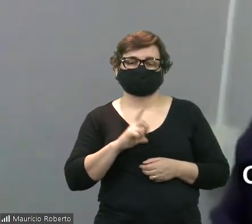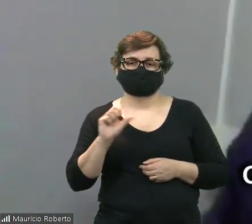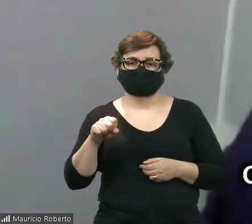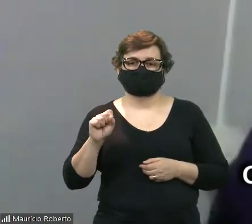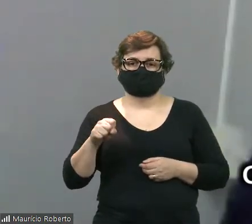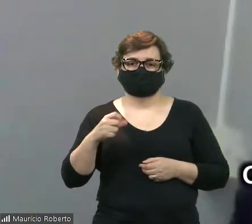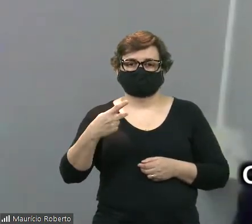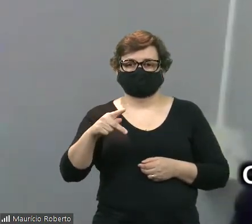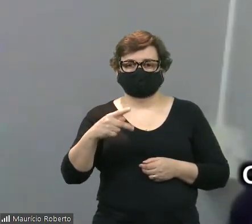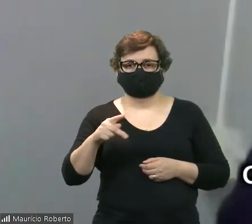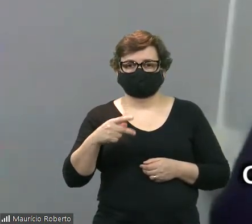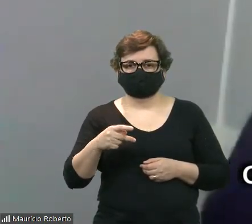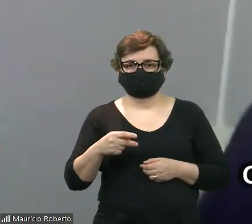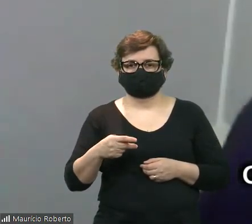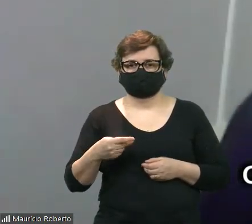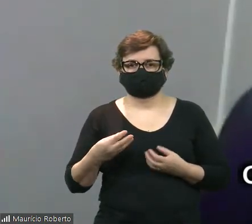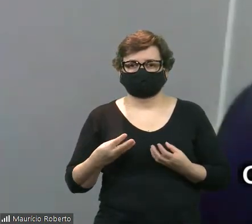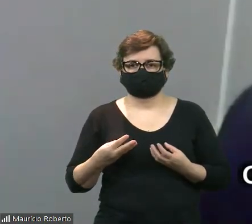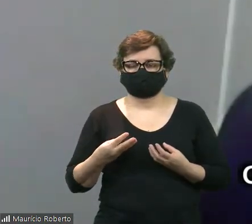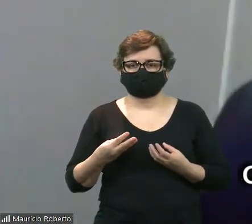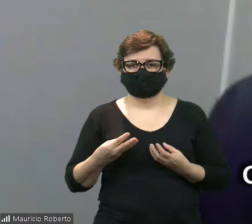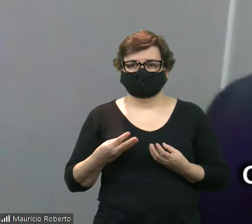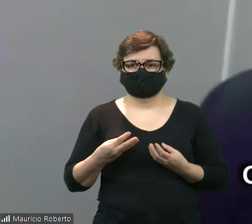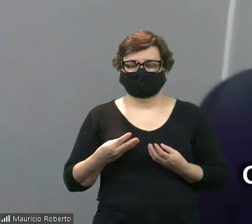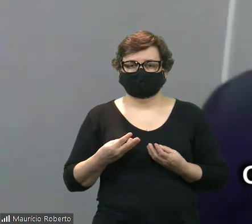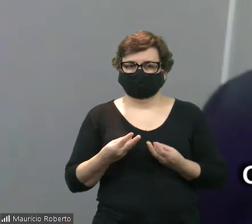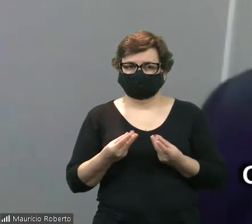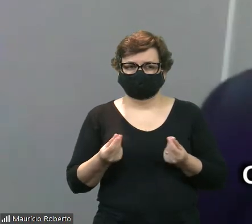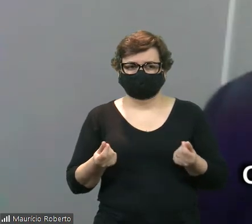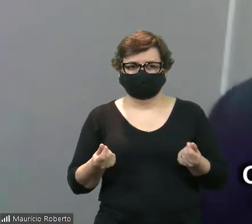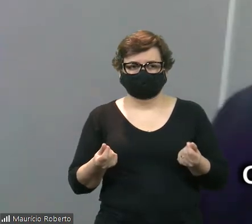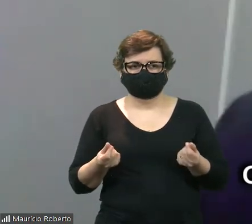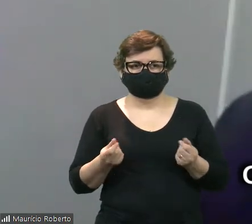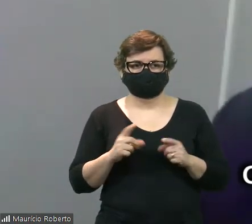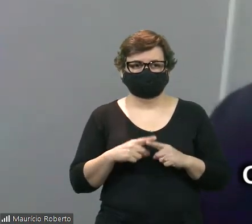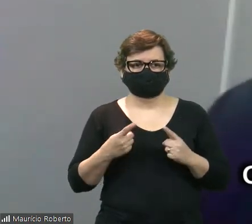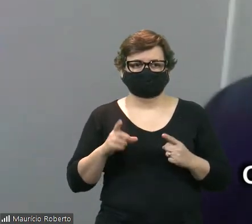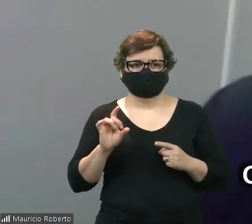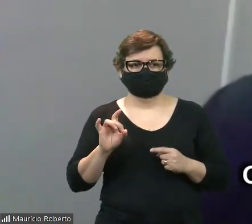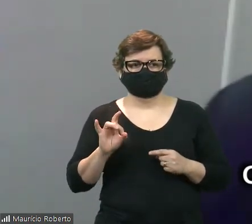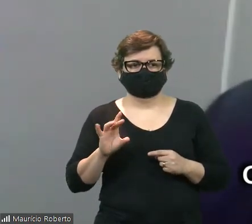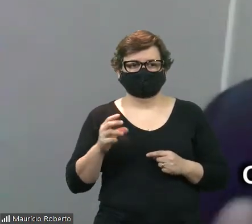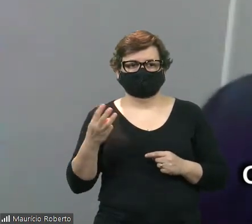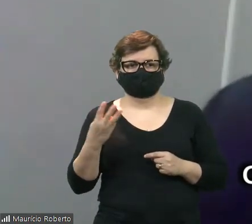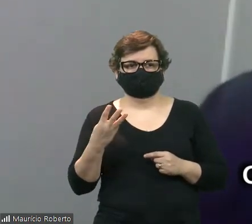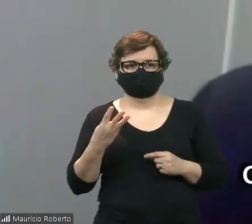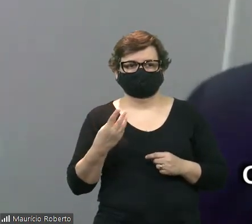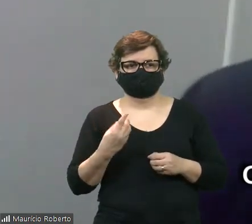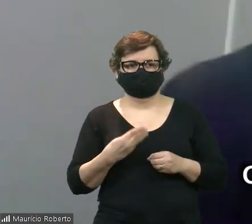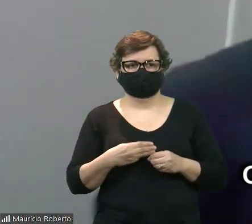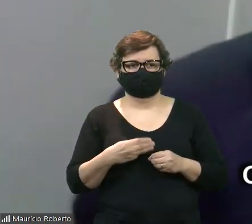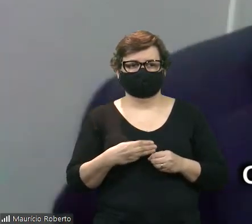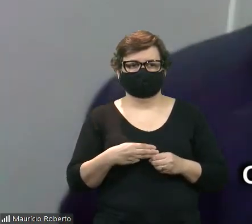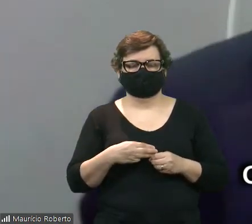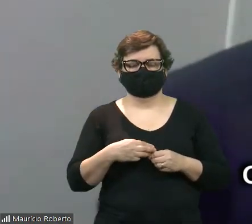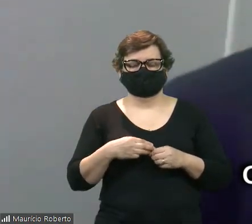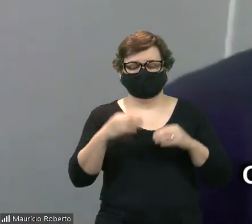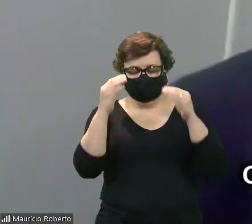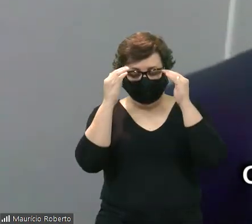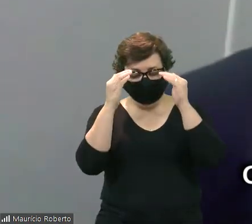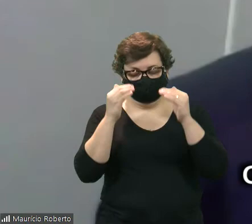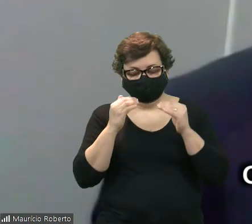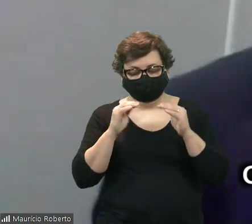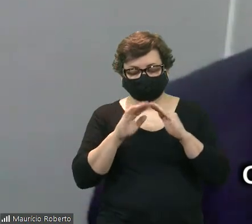as suas qualificações, as suas qualidades, mas só tem 3 municípios. Respeito aí todos os vereadores as